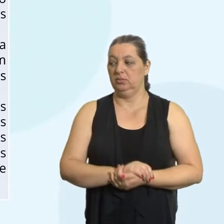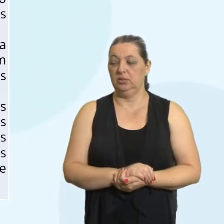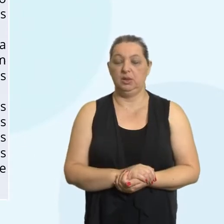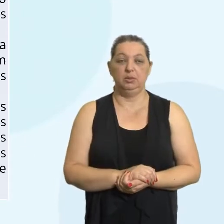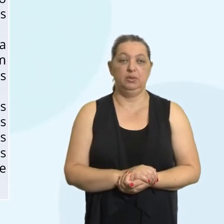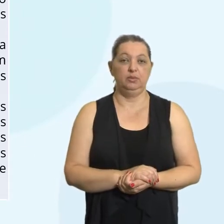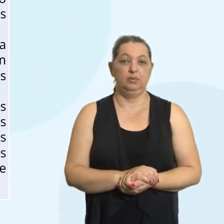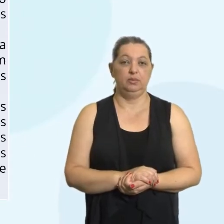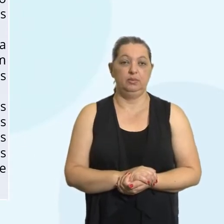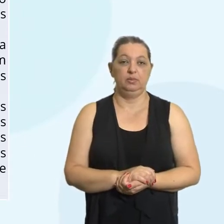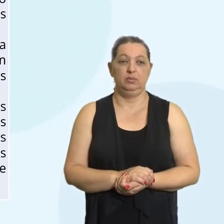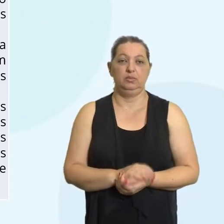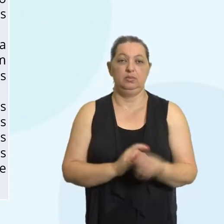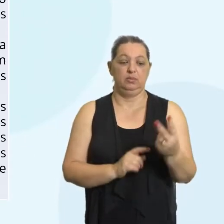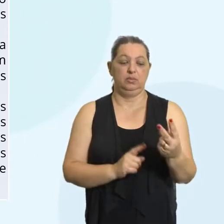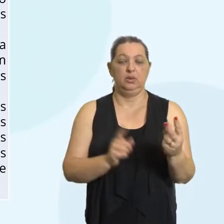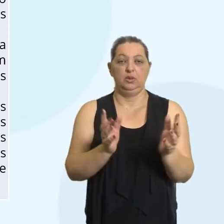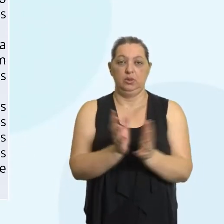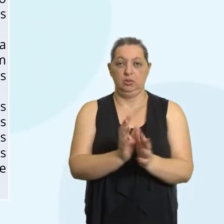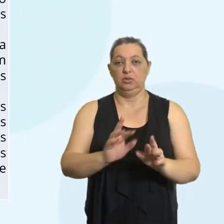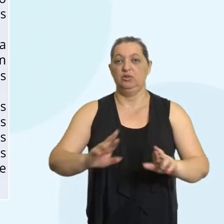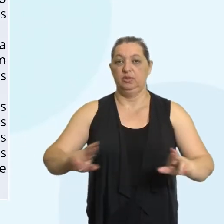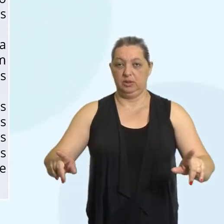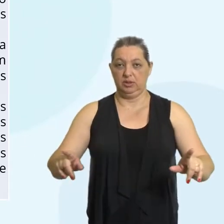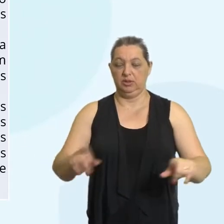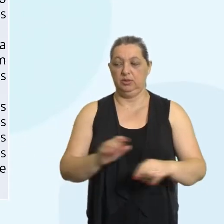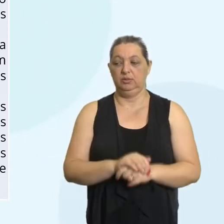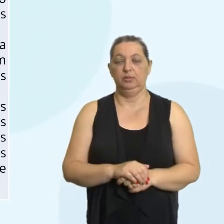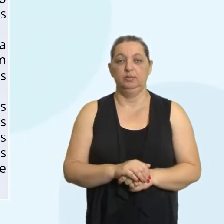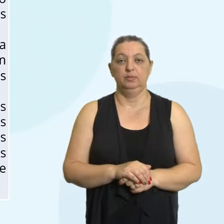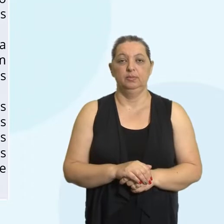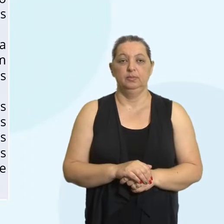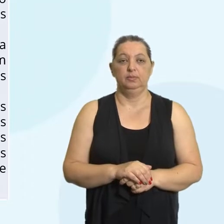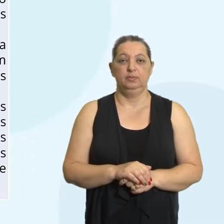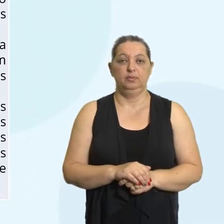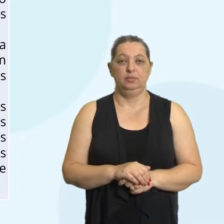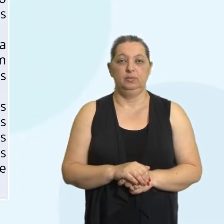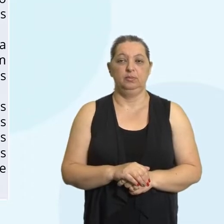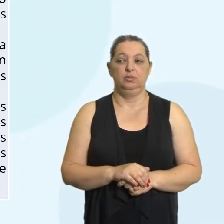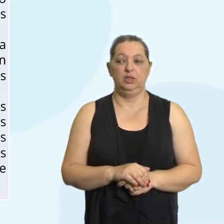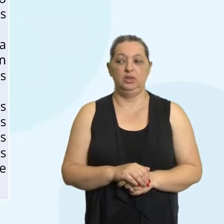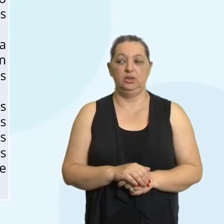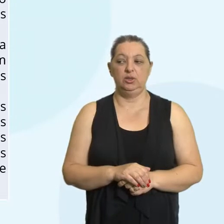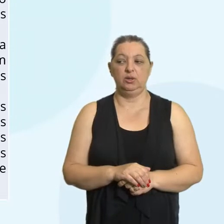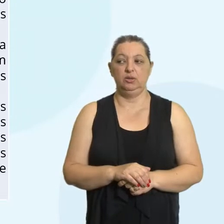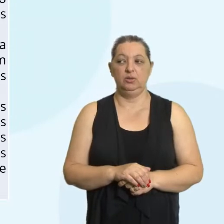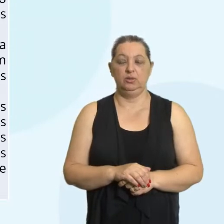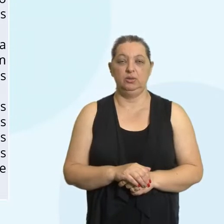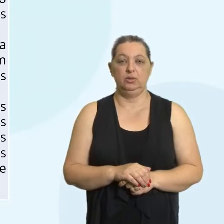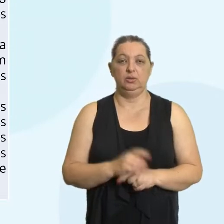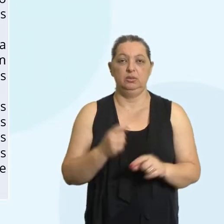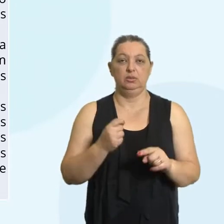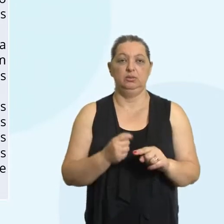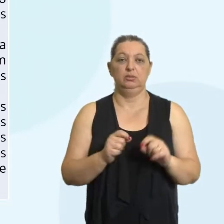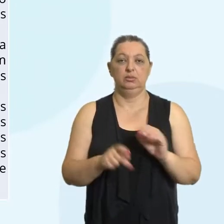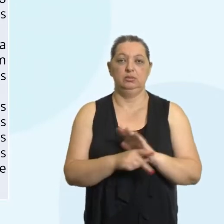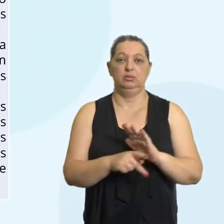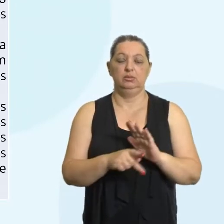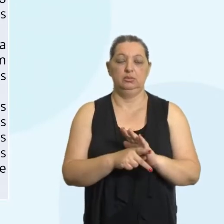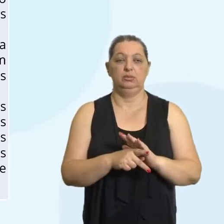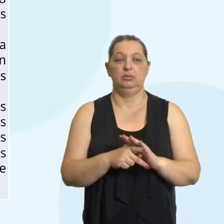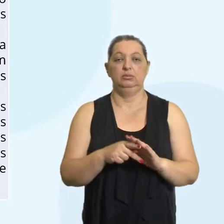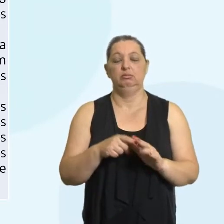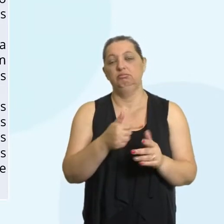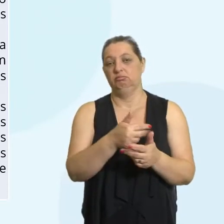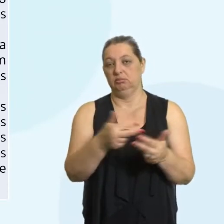dois objetivos Diferentes né Se a gente for dois grupos a cada objetivo por 42 grupos com objetivos dois com outro e tudo mais